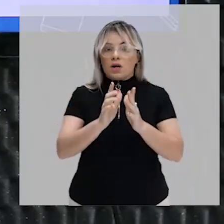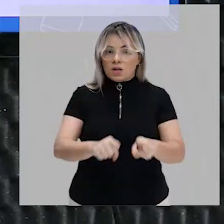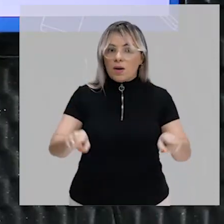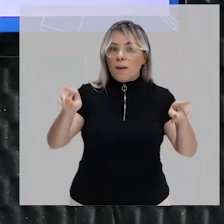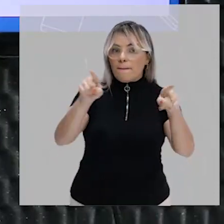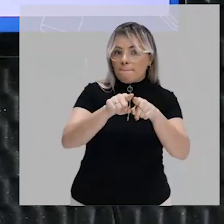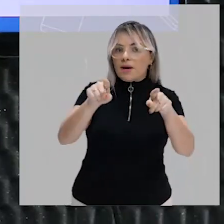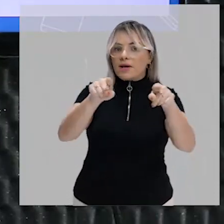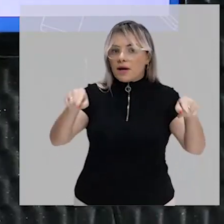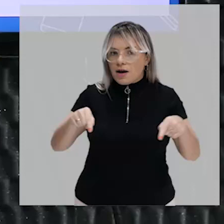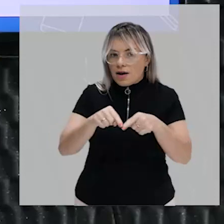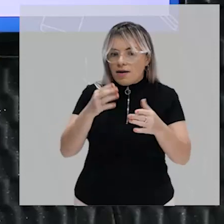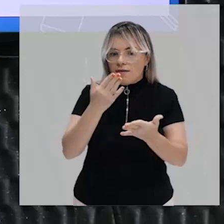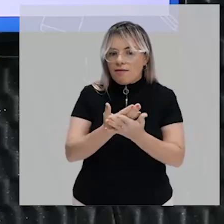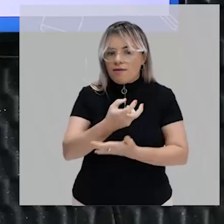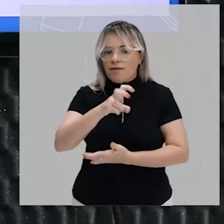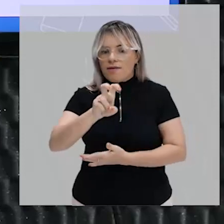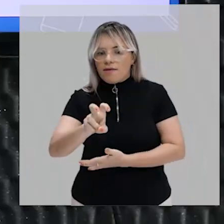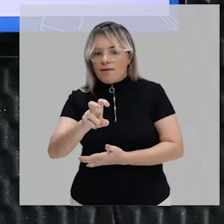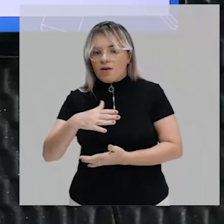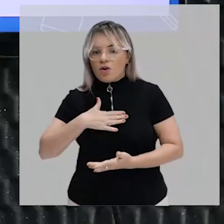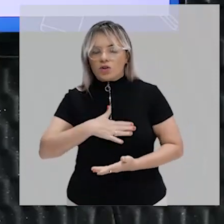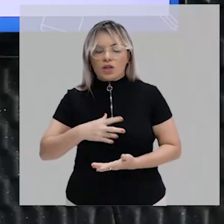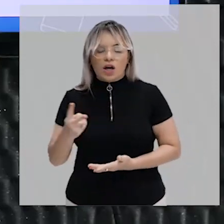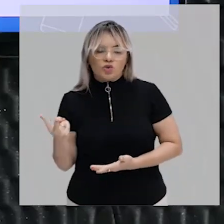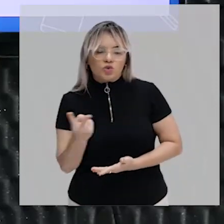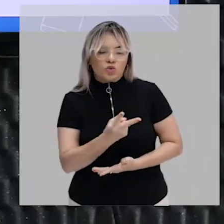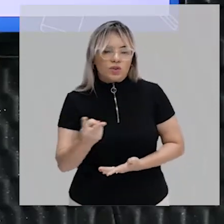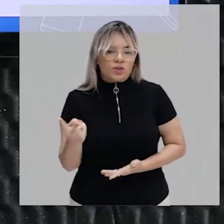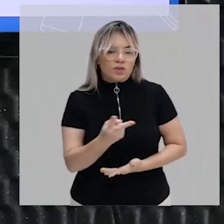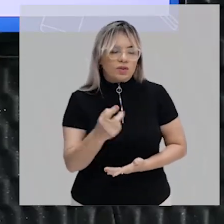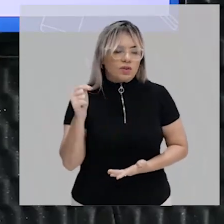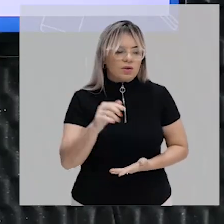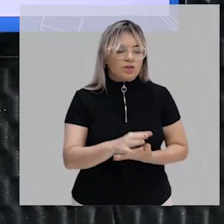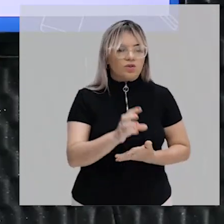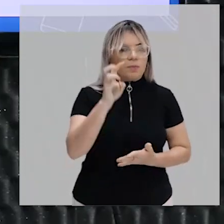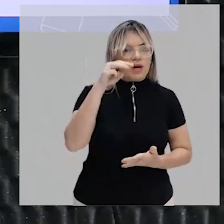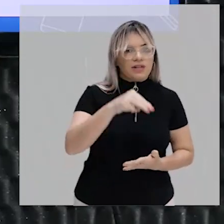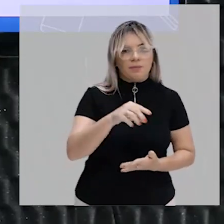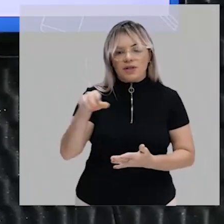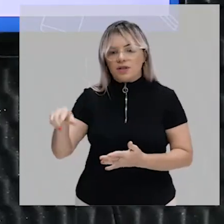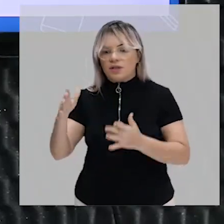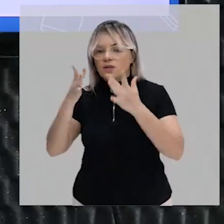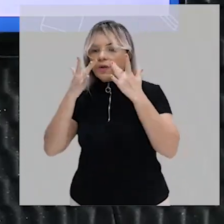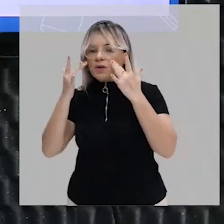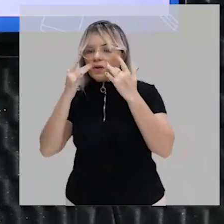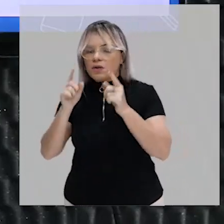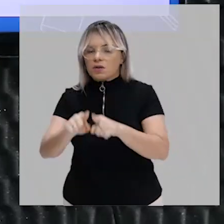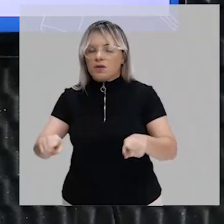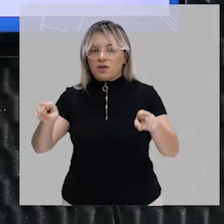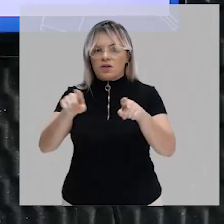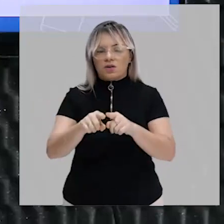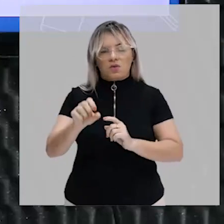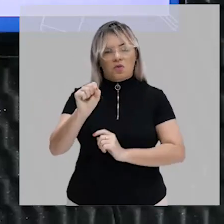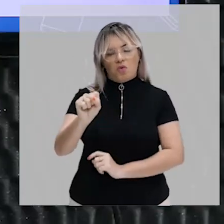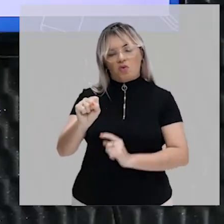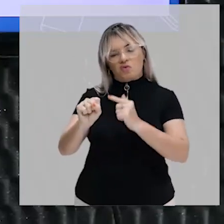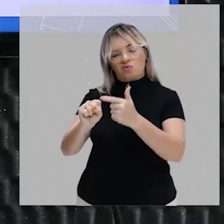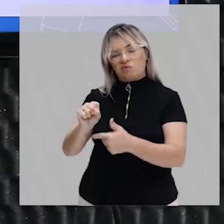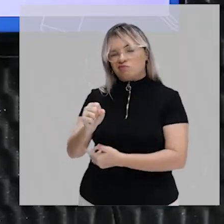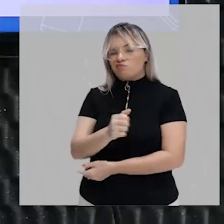naquela sala, eu tenho 5 alunos que gostam das 2 disciplinas. E também tem, né, nessa sala, 8 que não